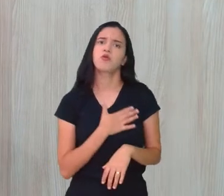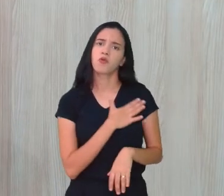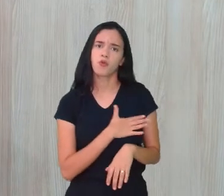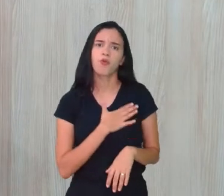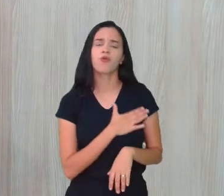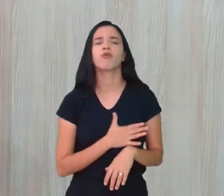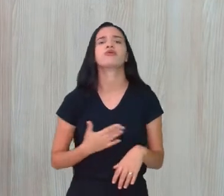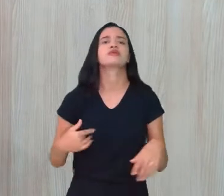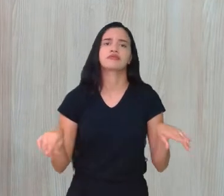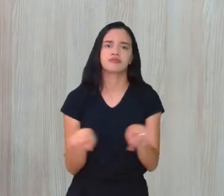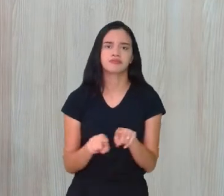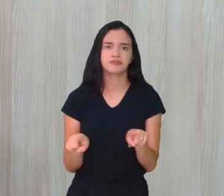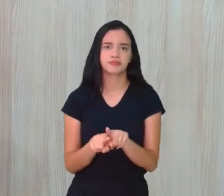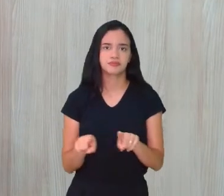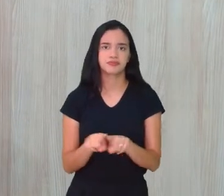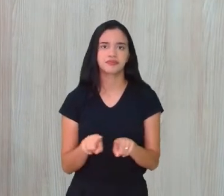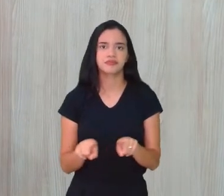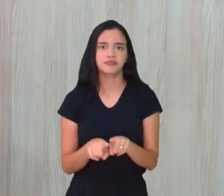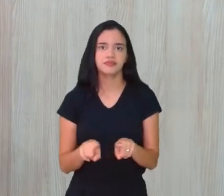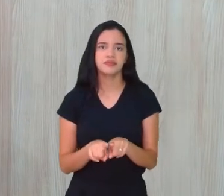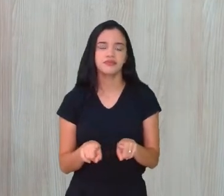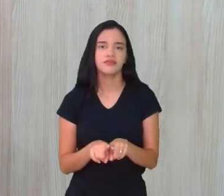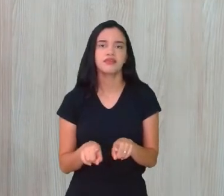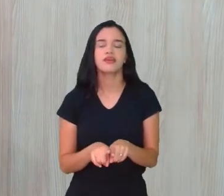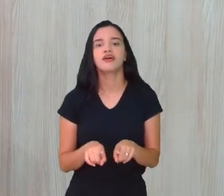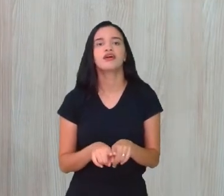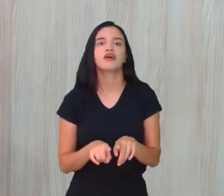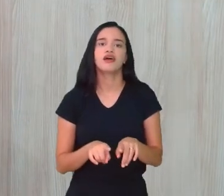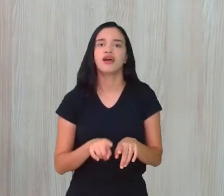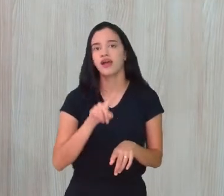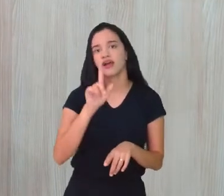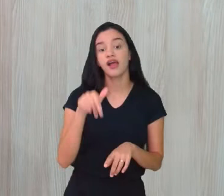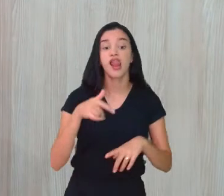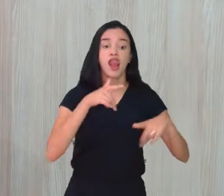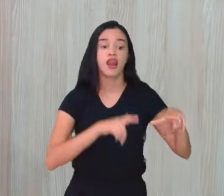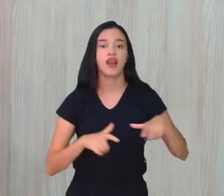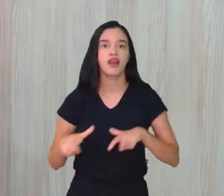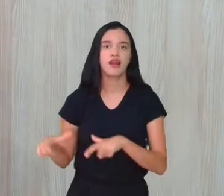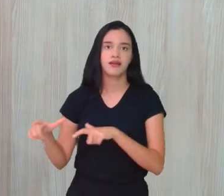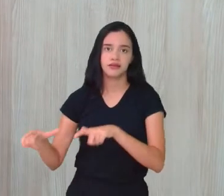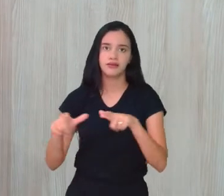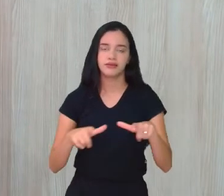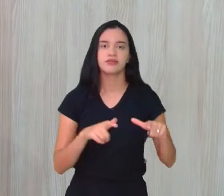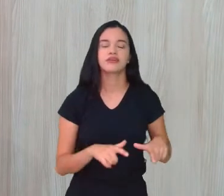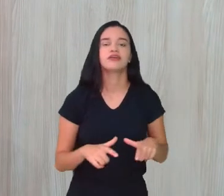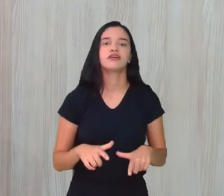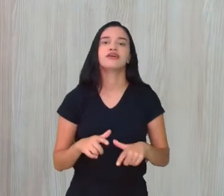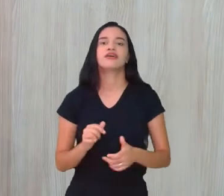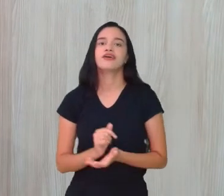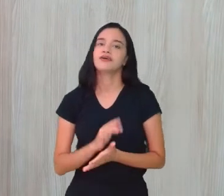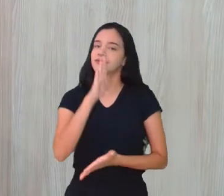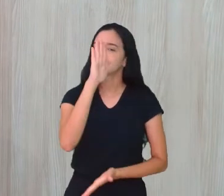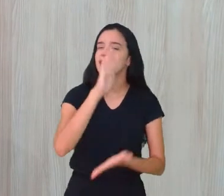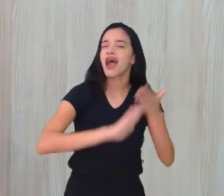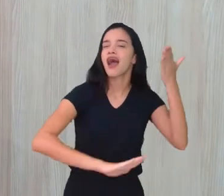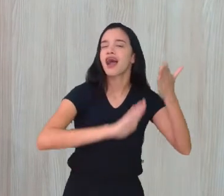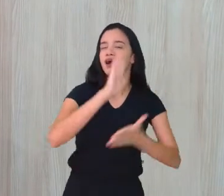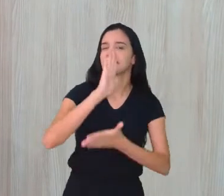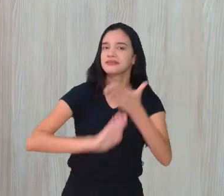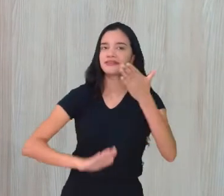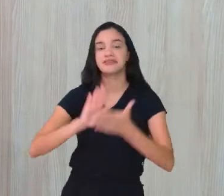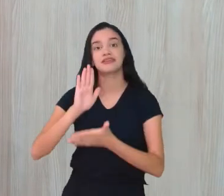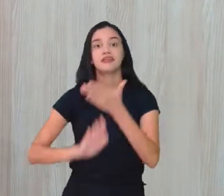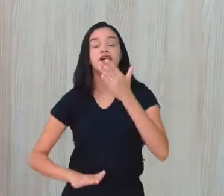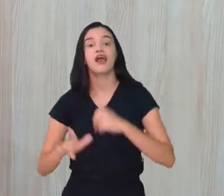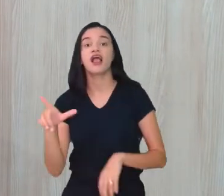também de ir em determinados locais, assim, né? Fazer umas viagenzinhas. Aí já